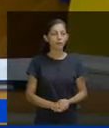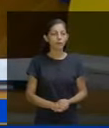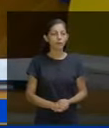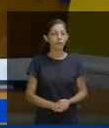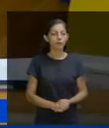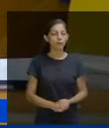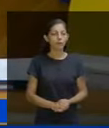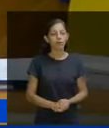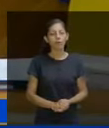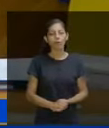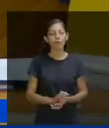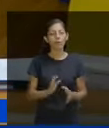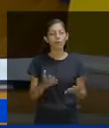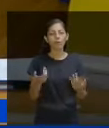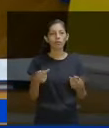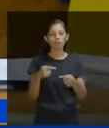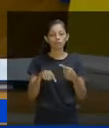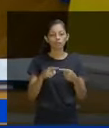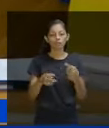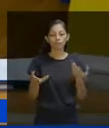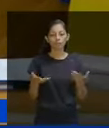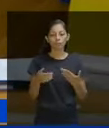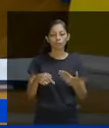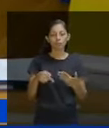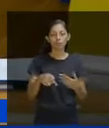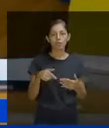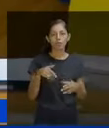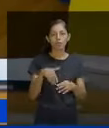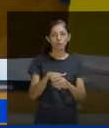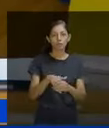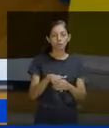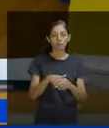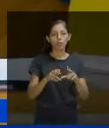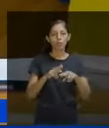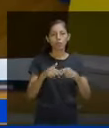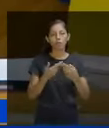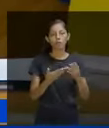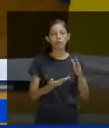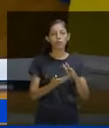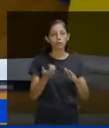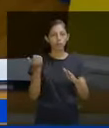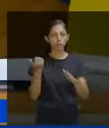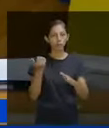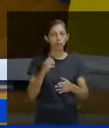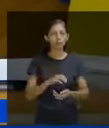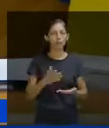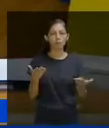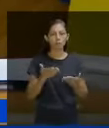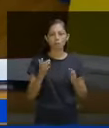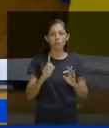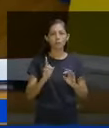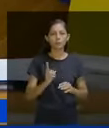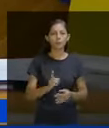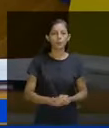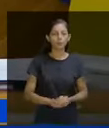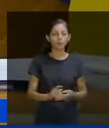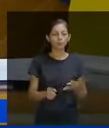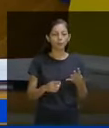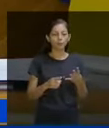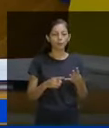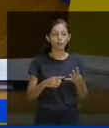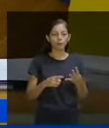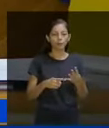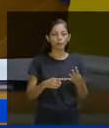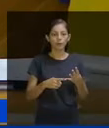primeiro grau, mas não vai se aplicar para essa eleição, então isso aqui não vamos apreciar isso hoje. Em julgamento,